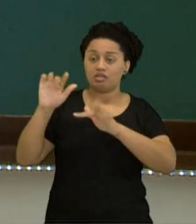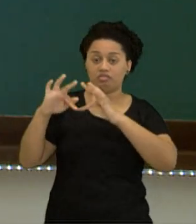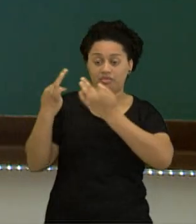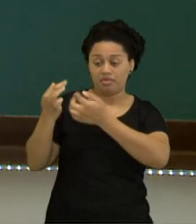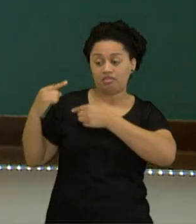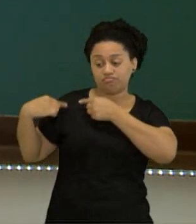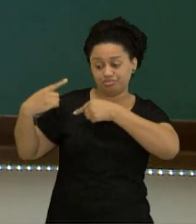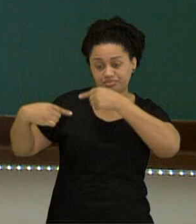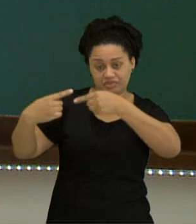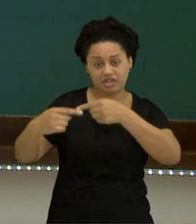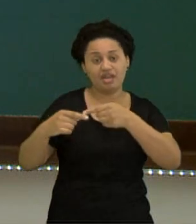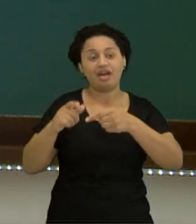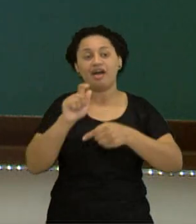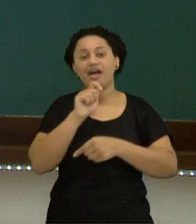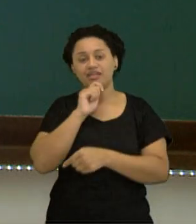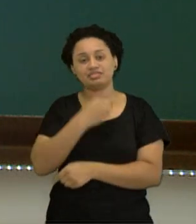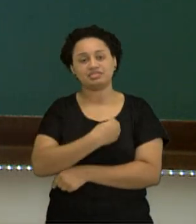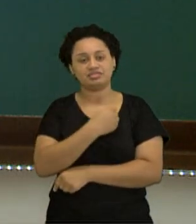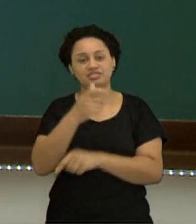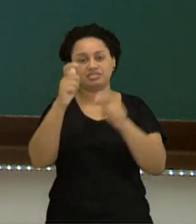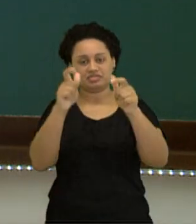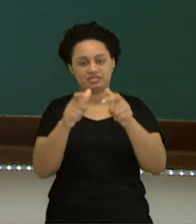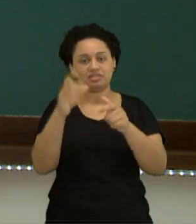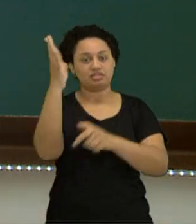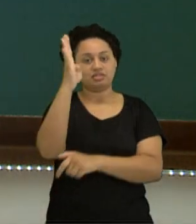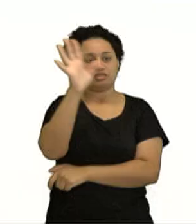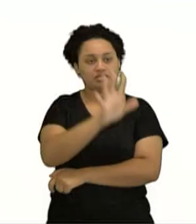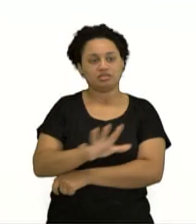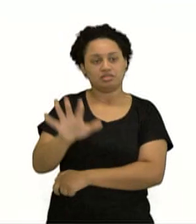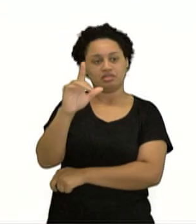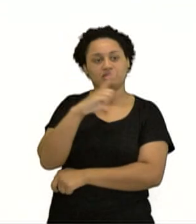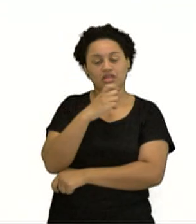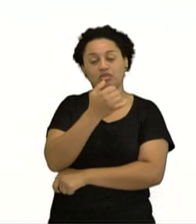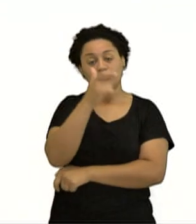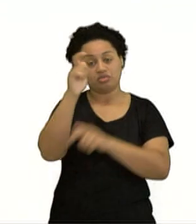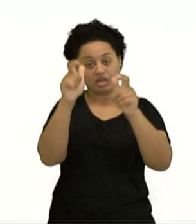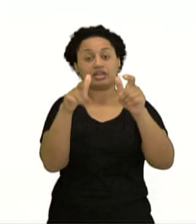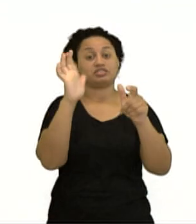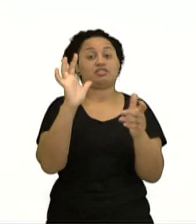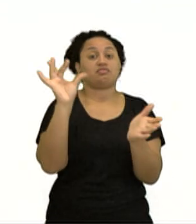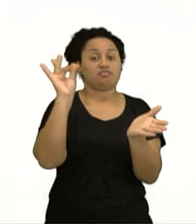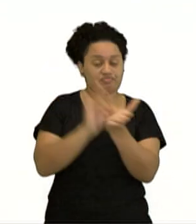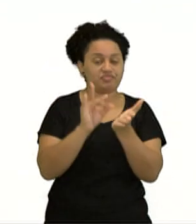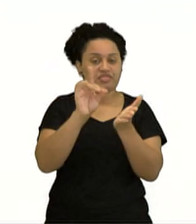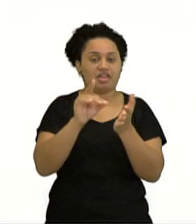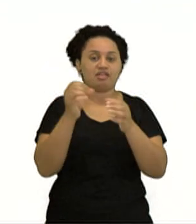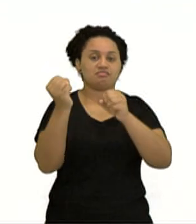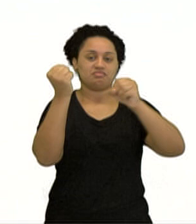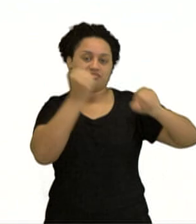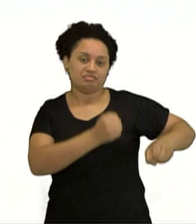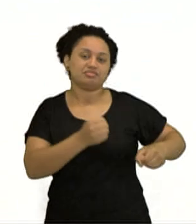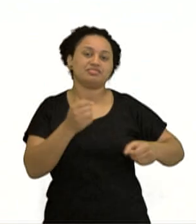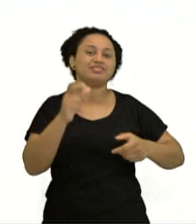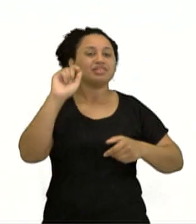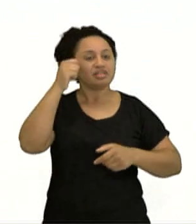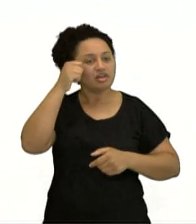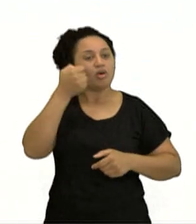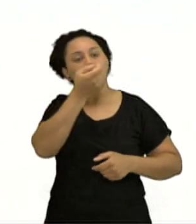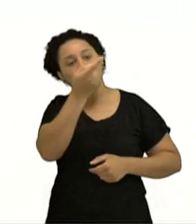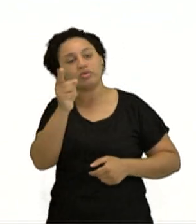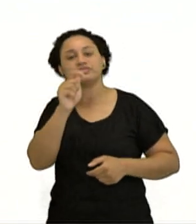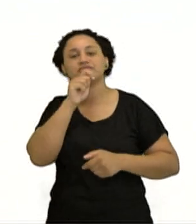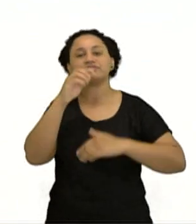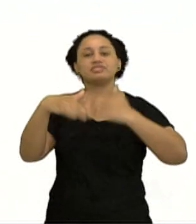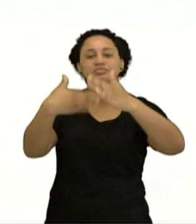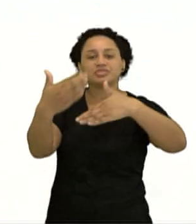descendentes que vivem nessas áreas. Então, no Brasil, nós já temos algumas áreas reconhecidas e outras ainda não, mas que estão em processo,